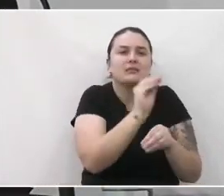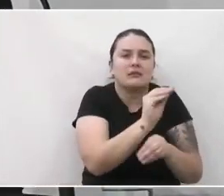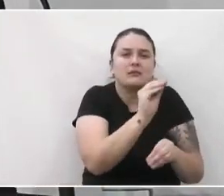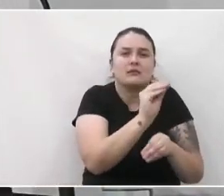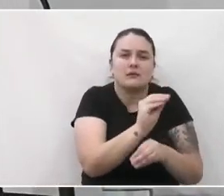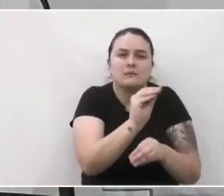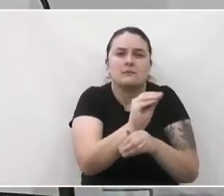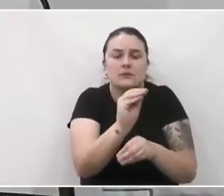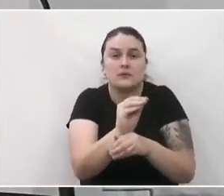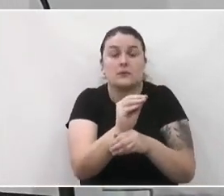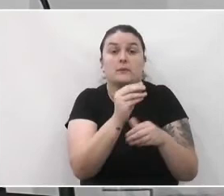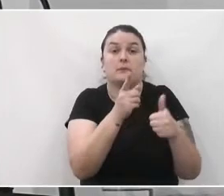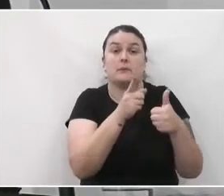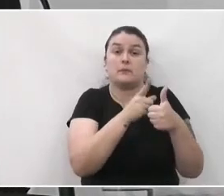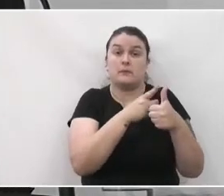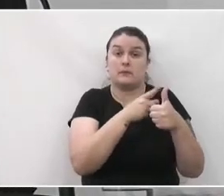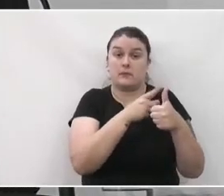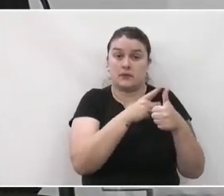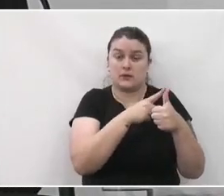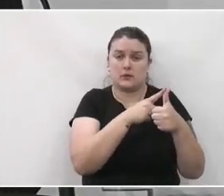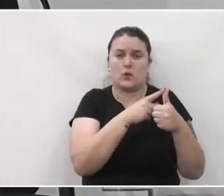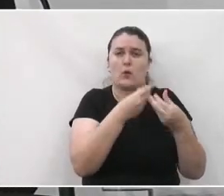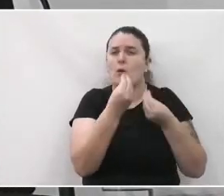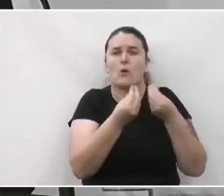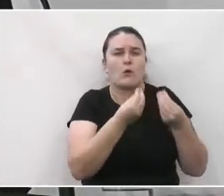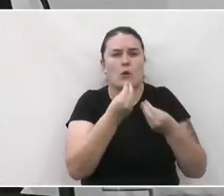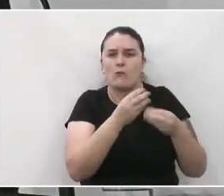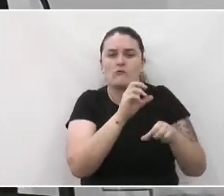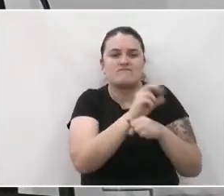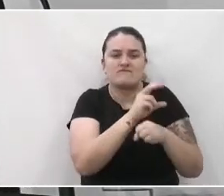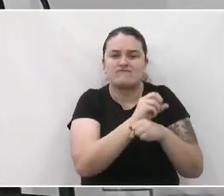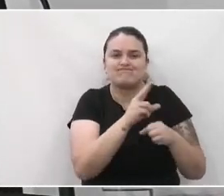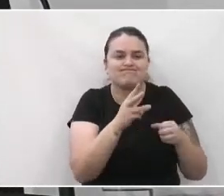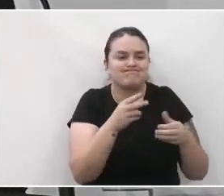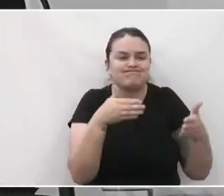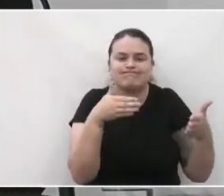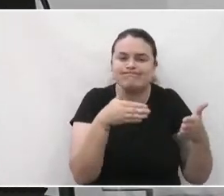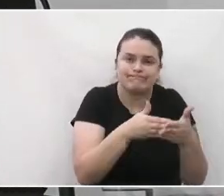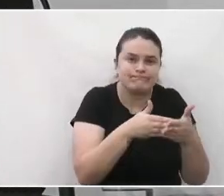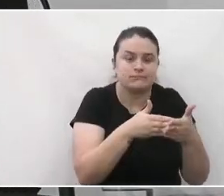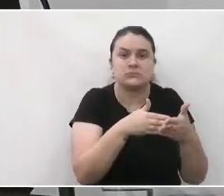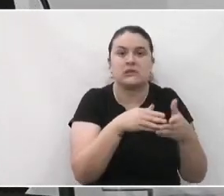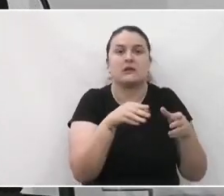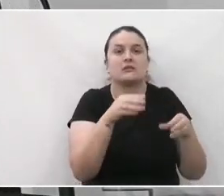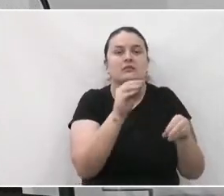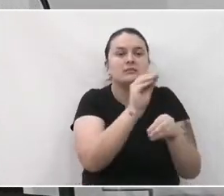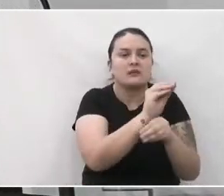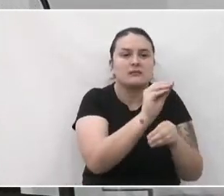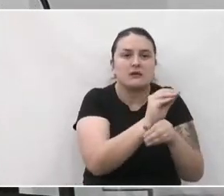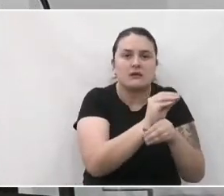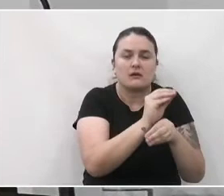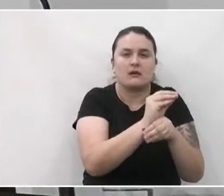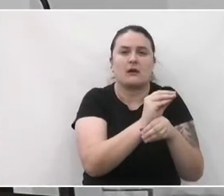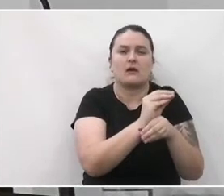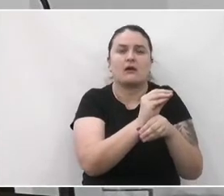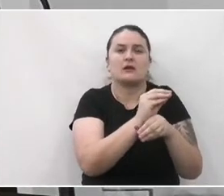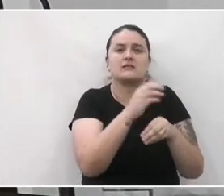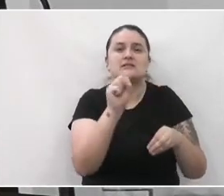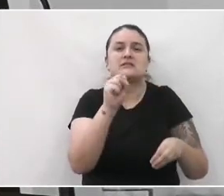relação, primeiro, a bloquear a ação do vírus e, segundo, a tratar as suas